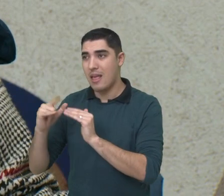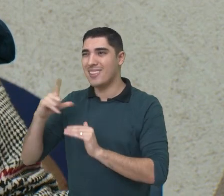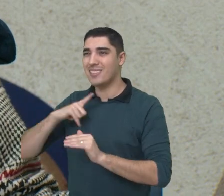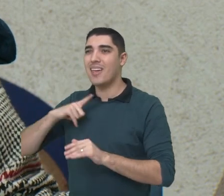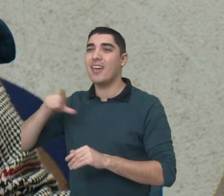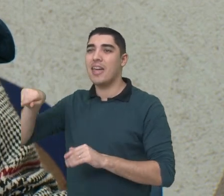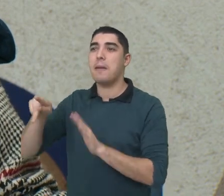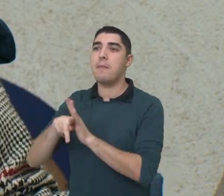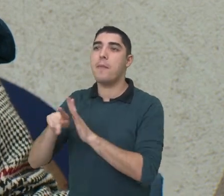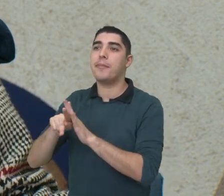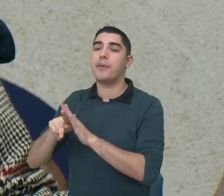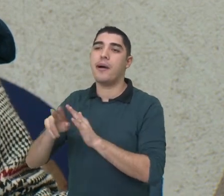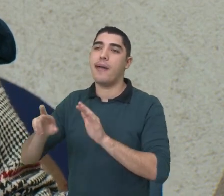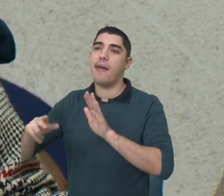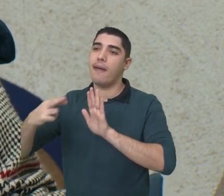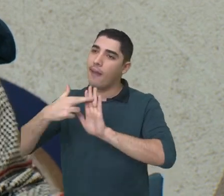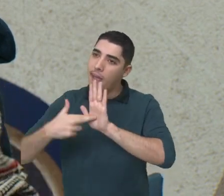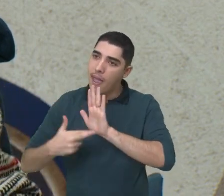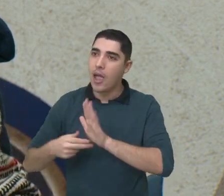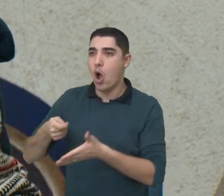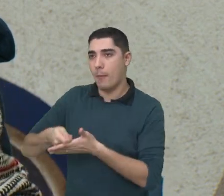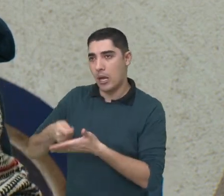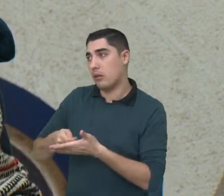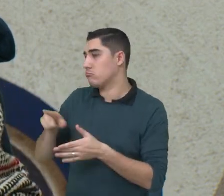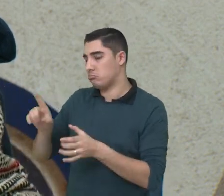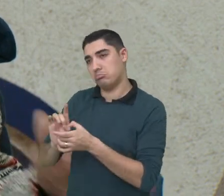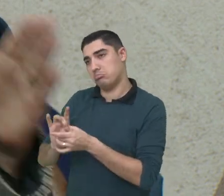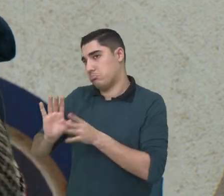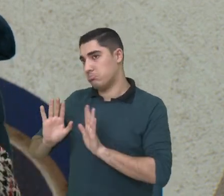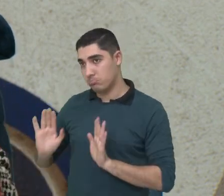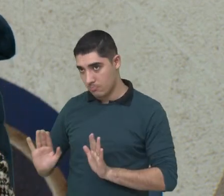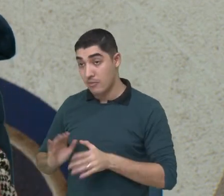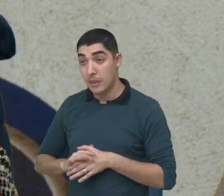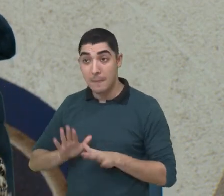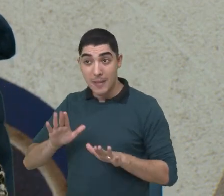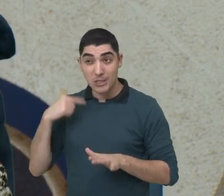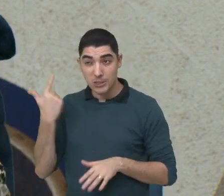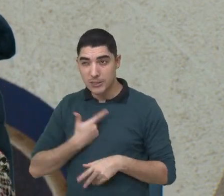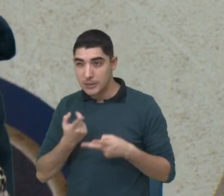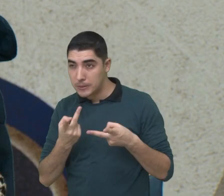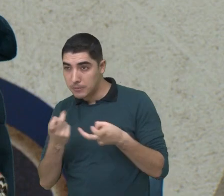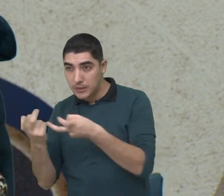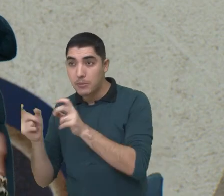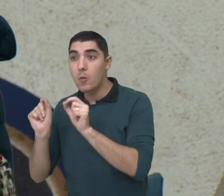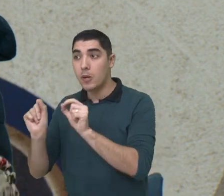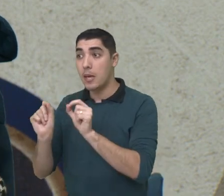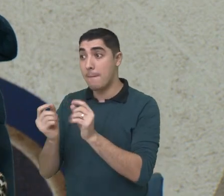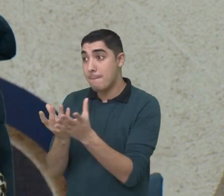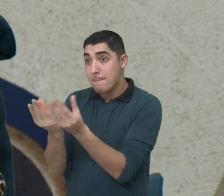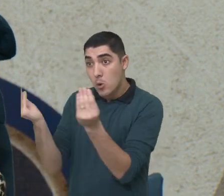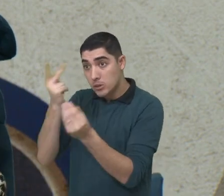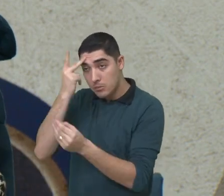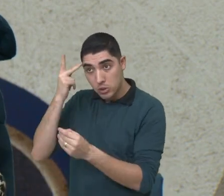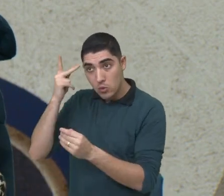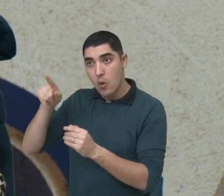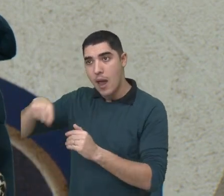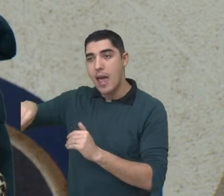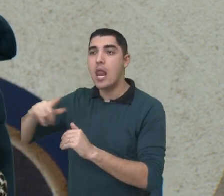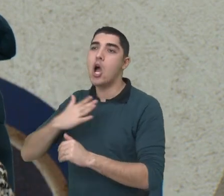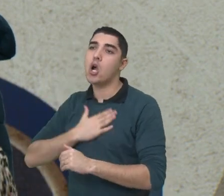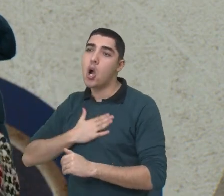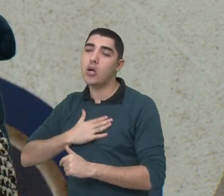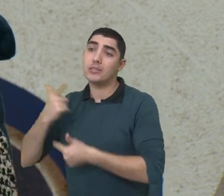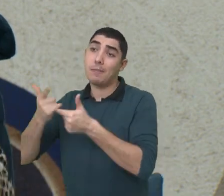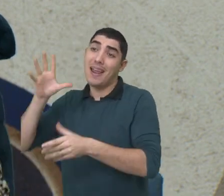encargos obrigatórios para manter aquele escritório. Então, a gente vê que muitos ficam dentro da